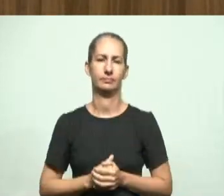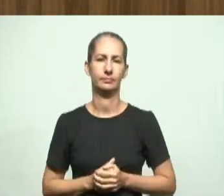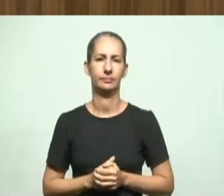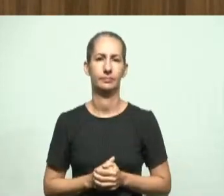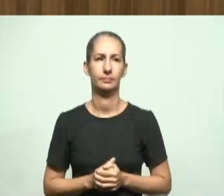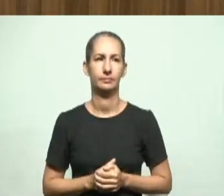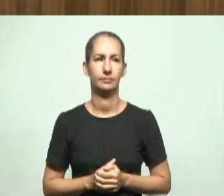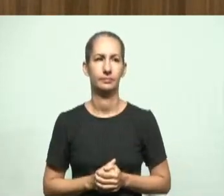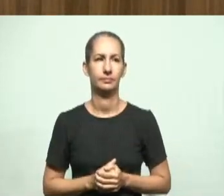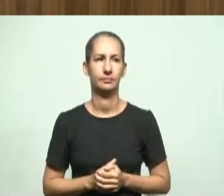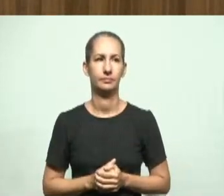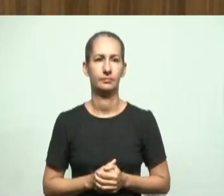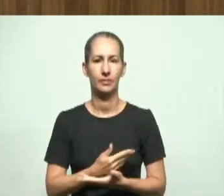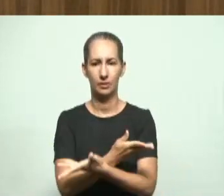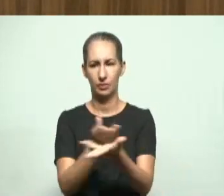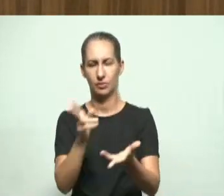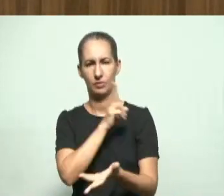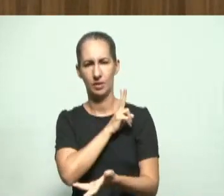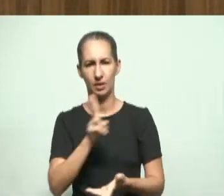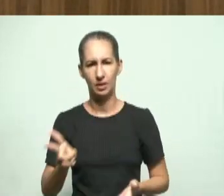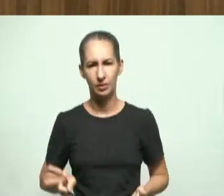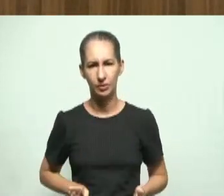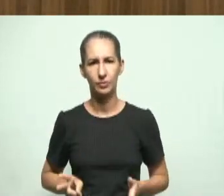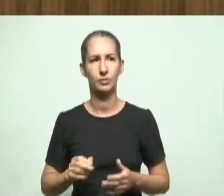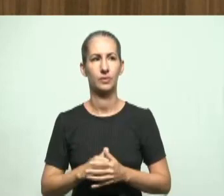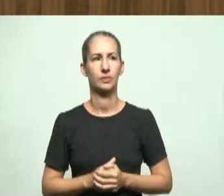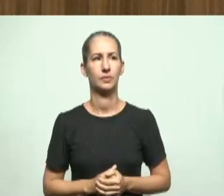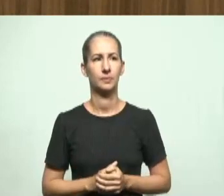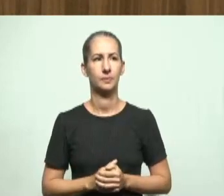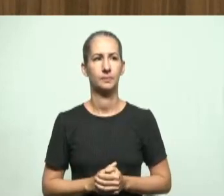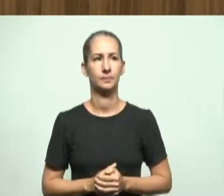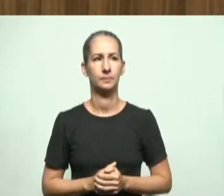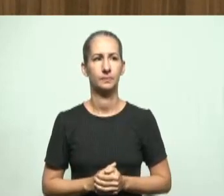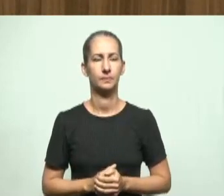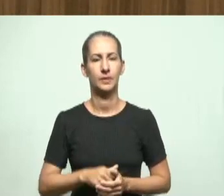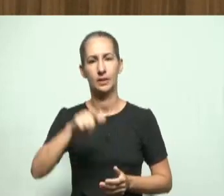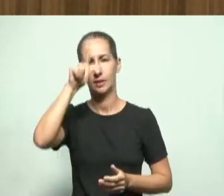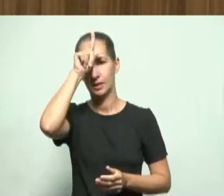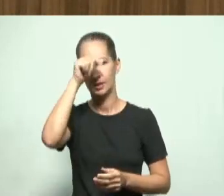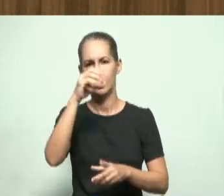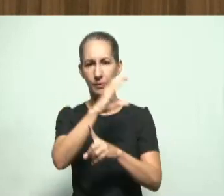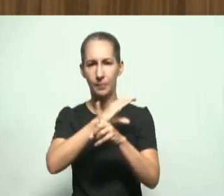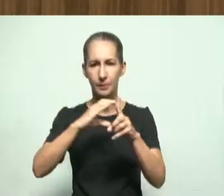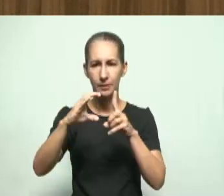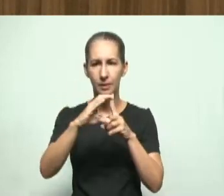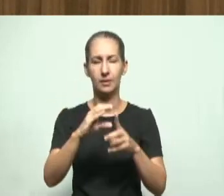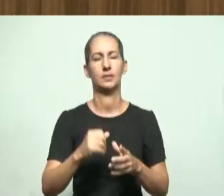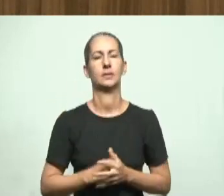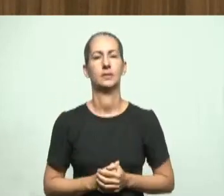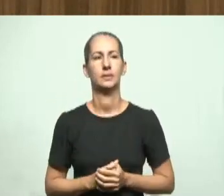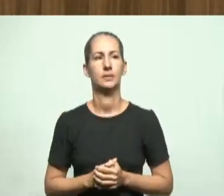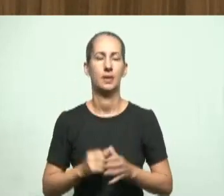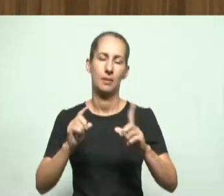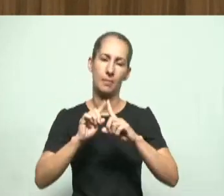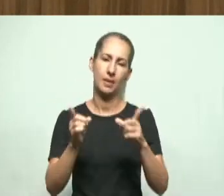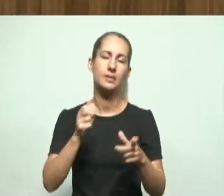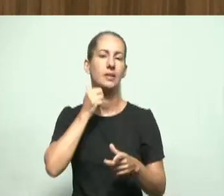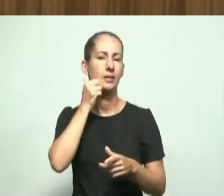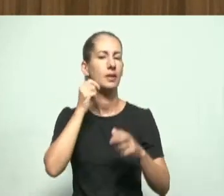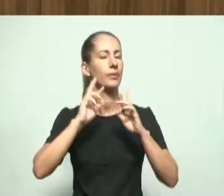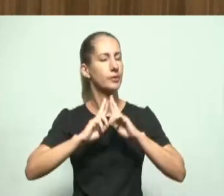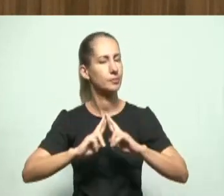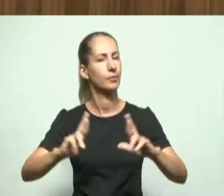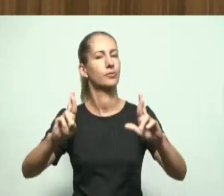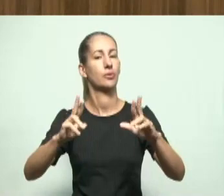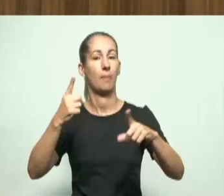Que massacrou vereadores aqui, massacrou lideranças comunitárias. Mas Natal vai dar